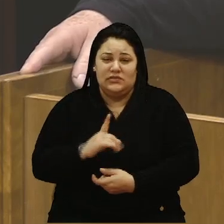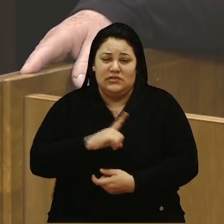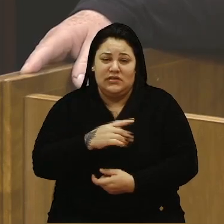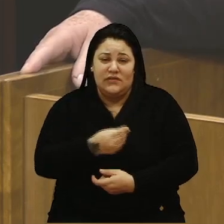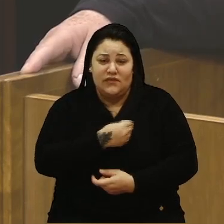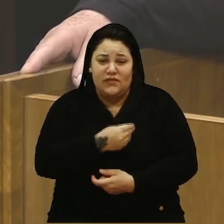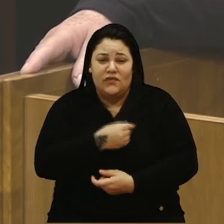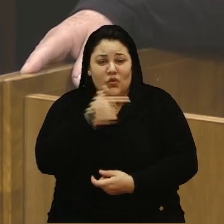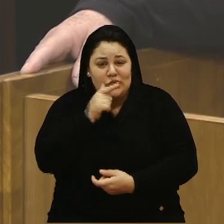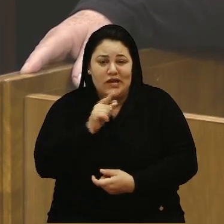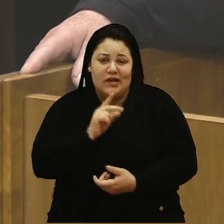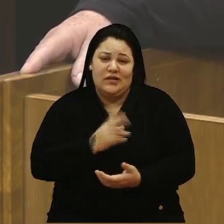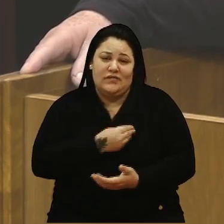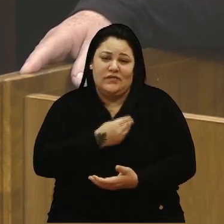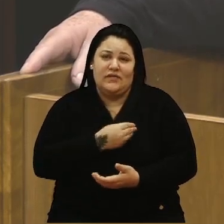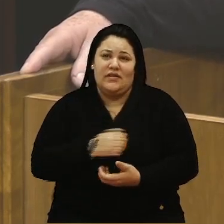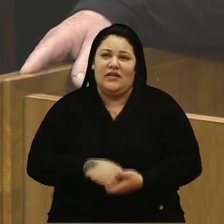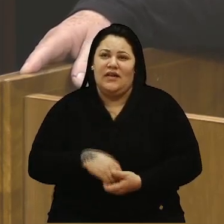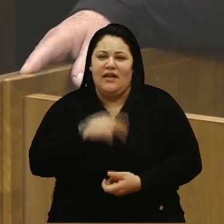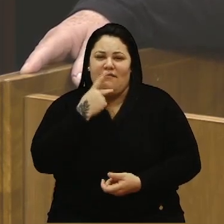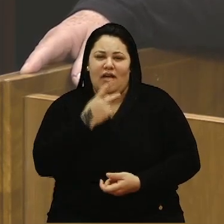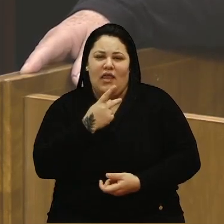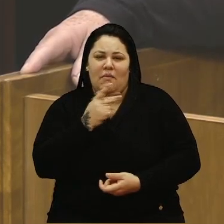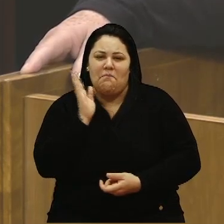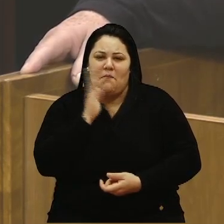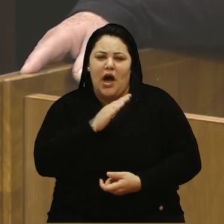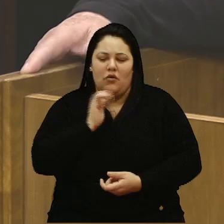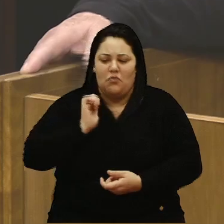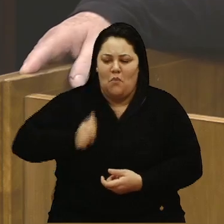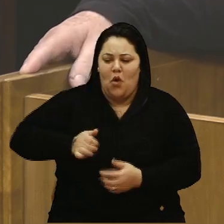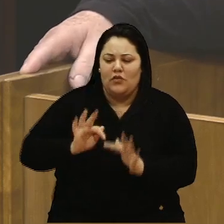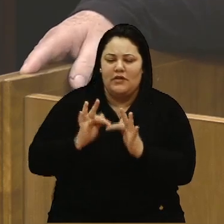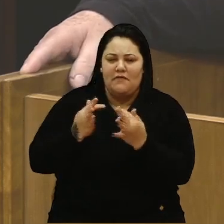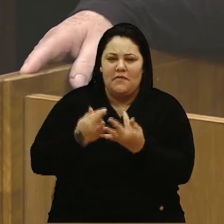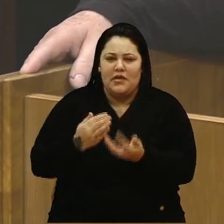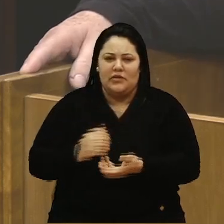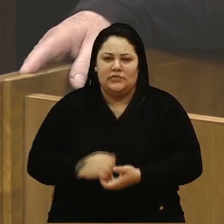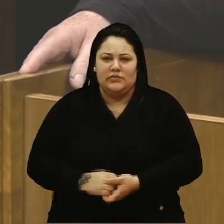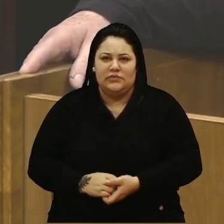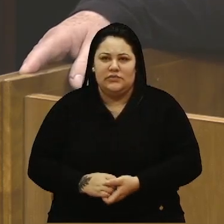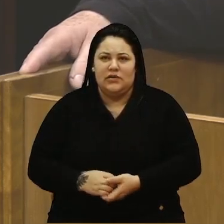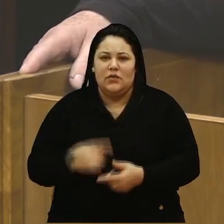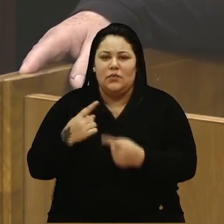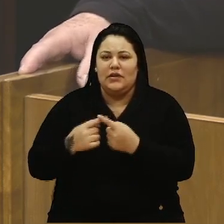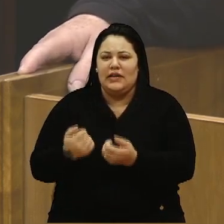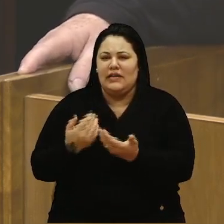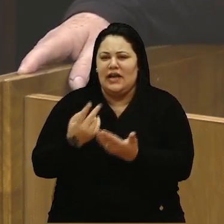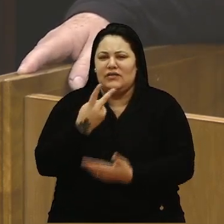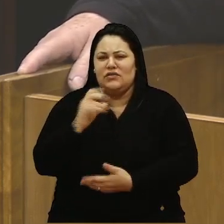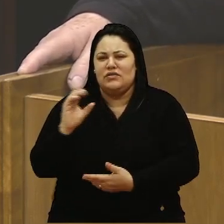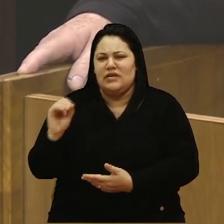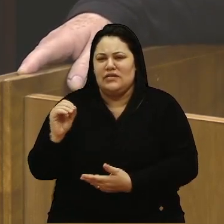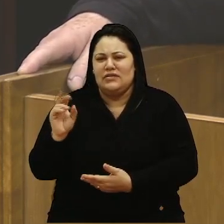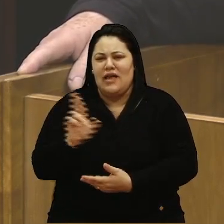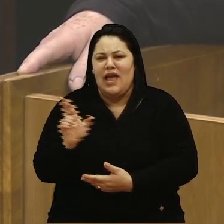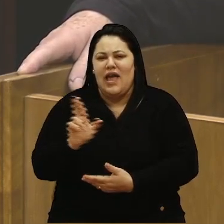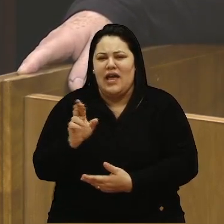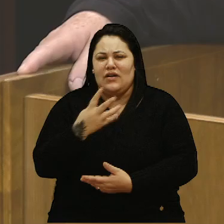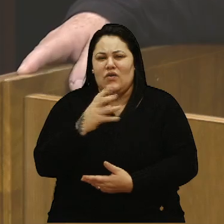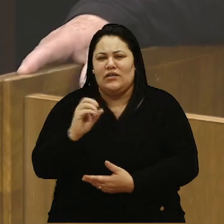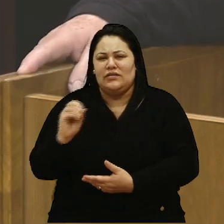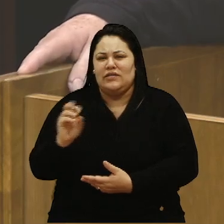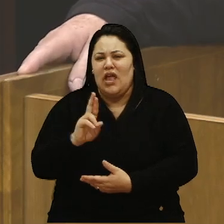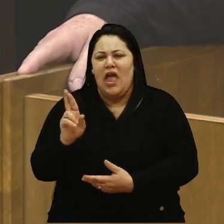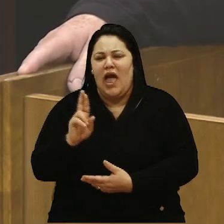disso? Aí condenam o Bolsa Família. Bolsa Família porque dá lá 200 pila, 300 pila, 400